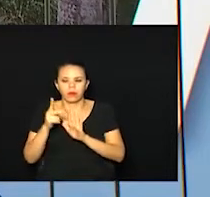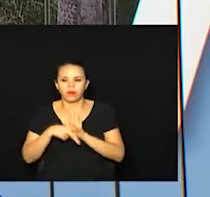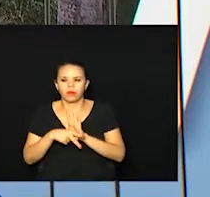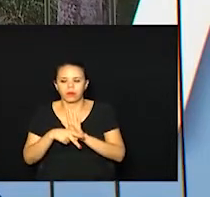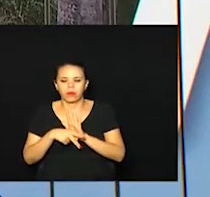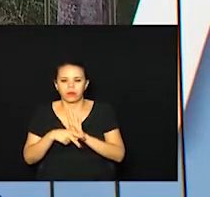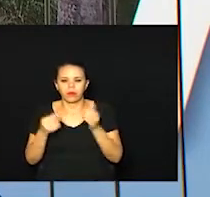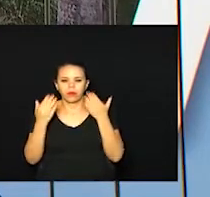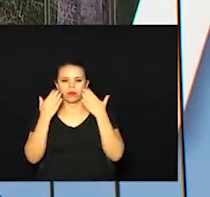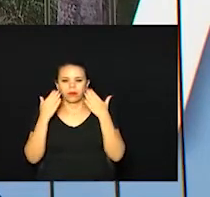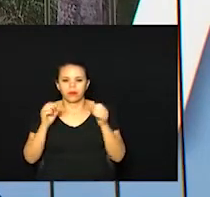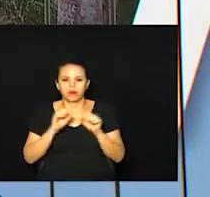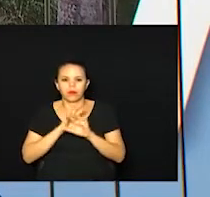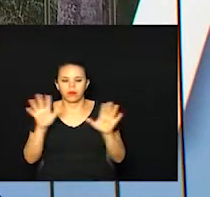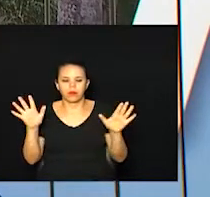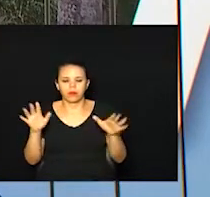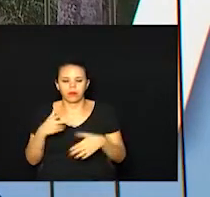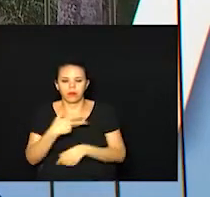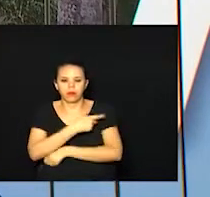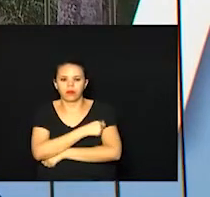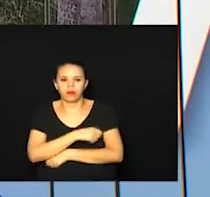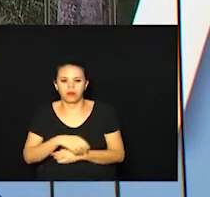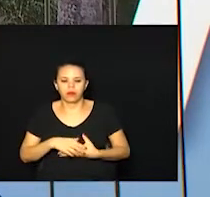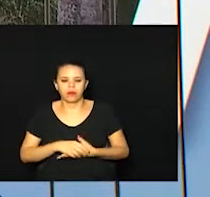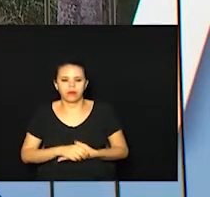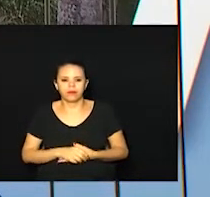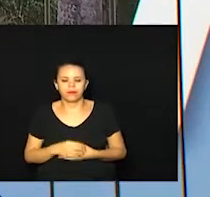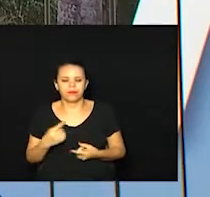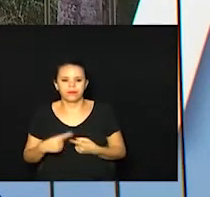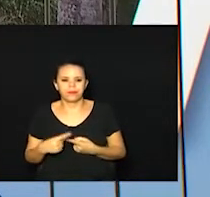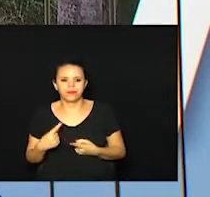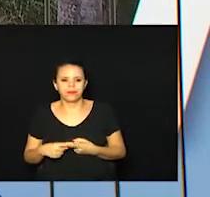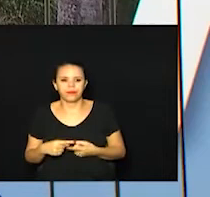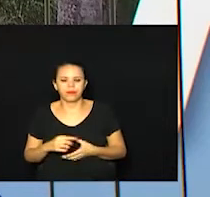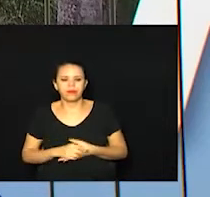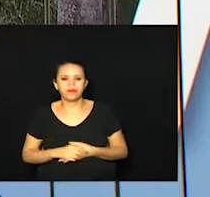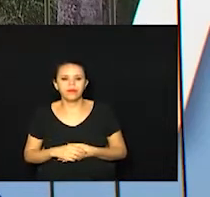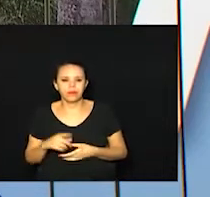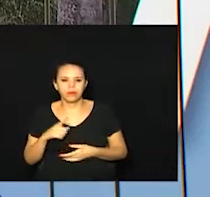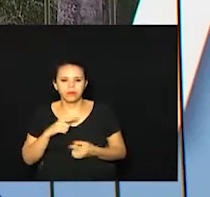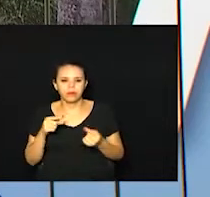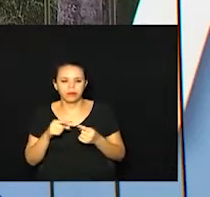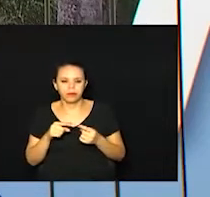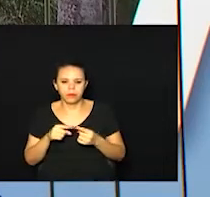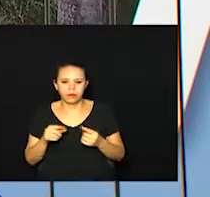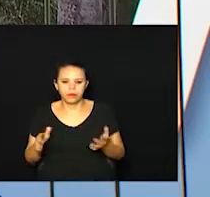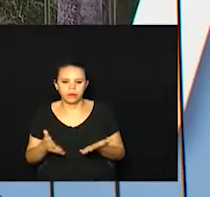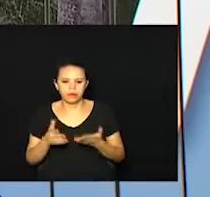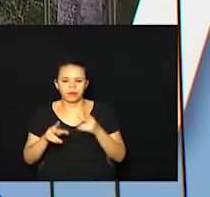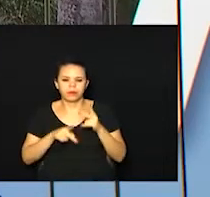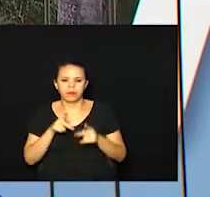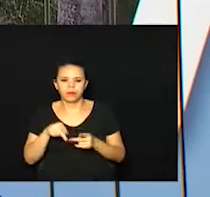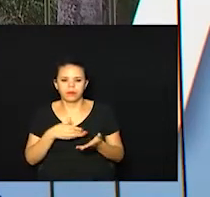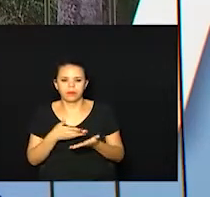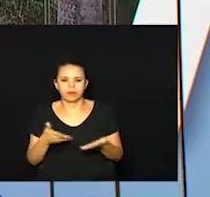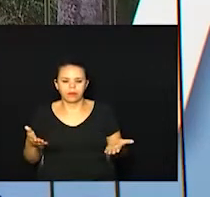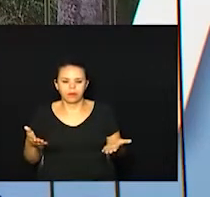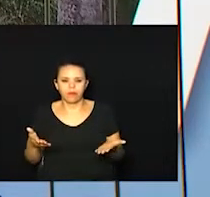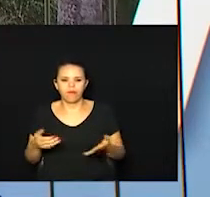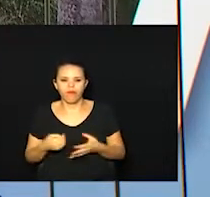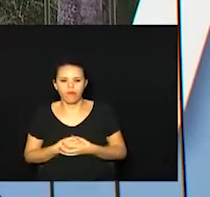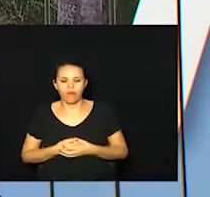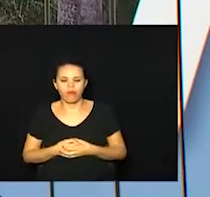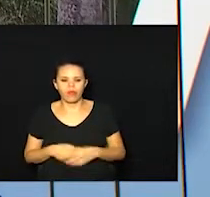da transparência na vacinação, porque tem a ver com o estímulo das pessoas para que elas